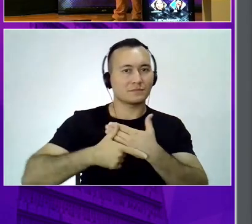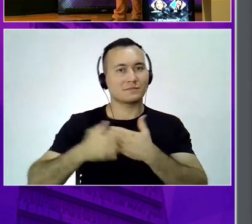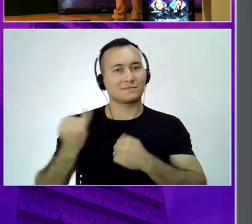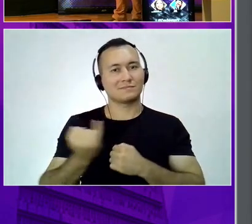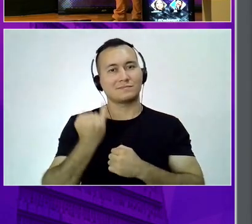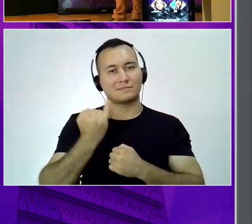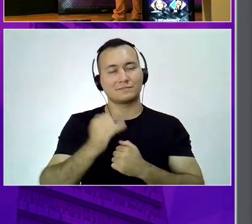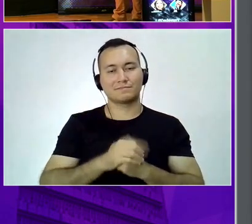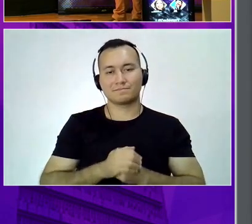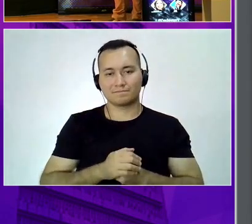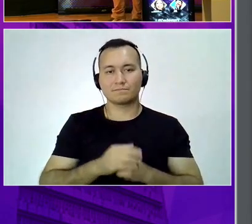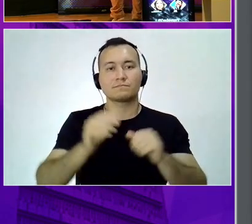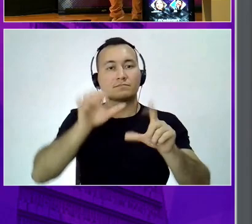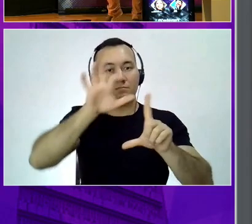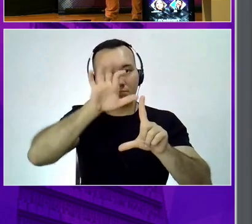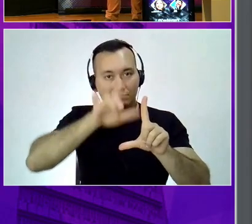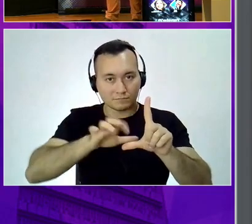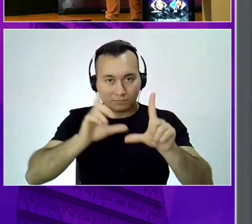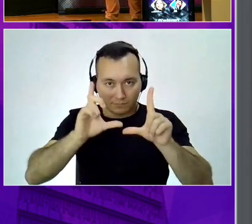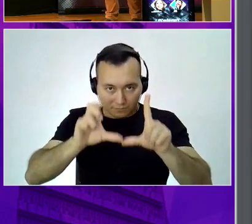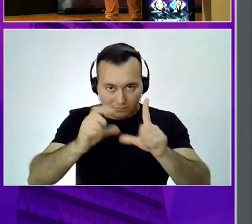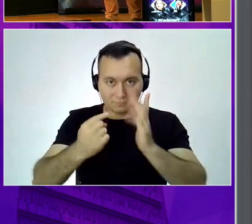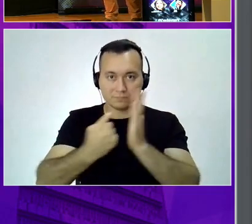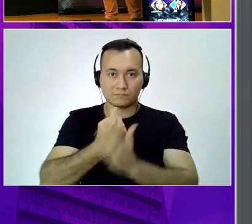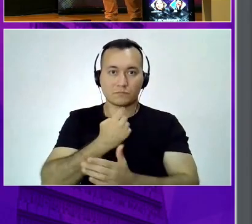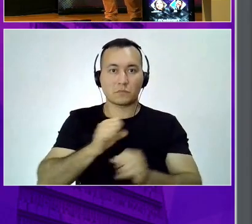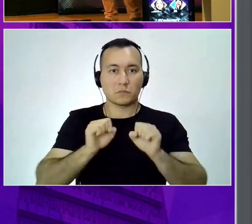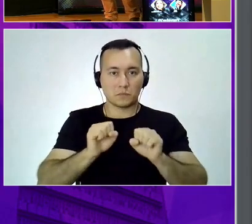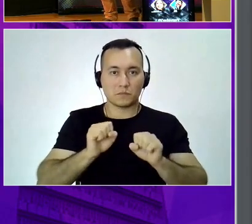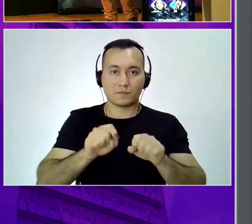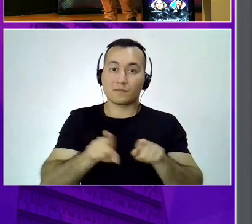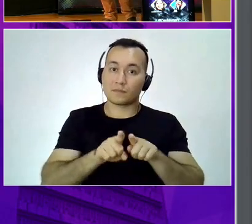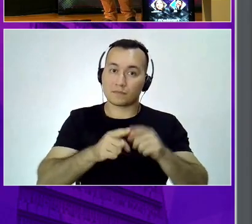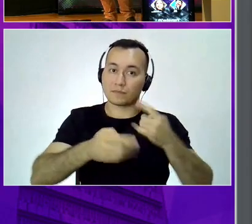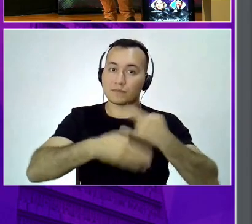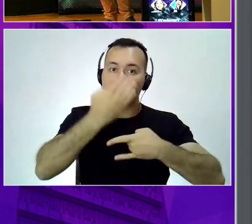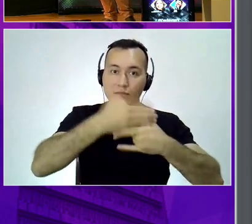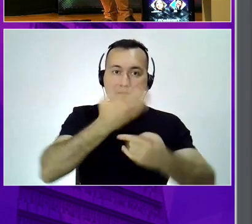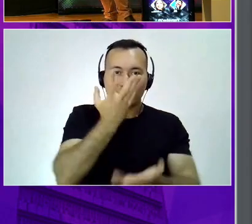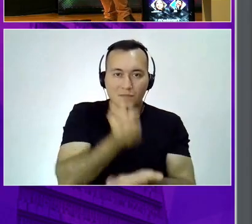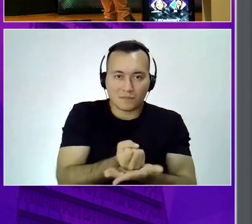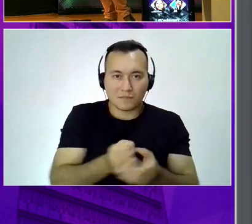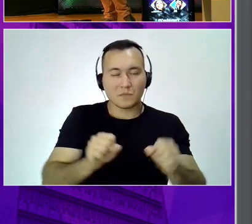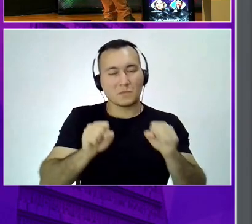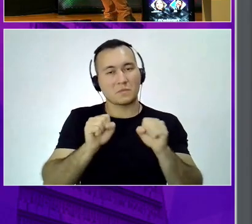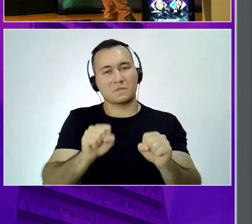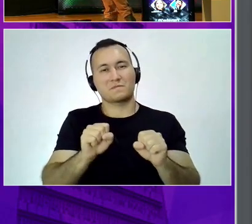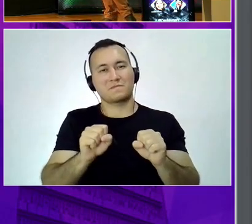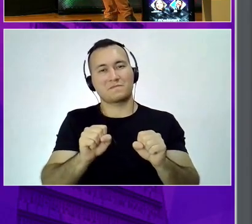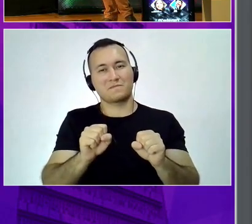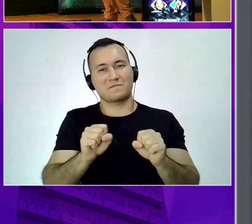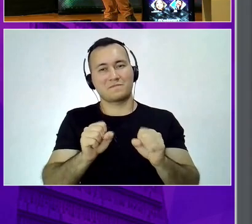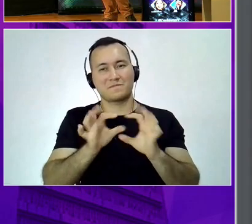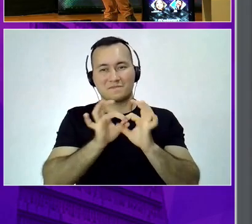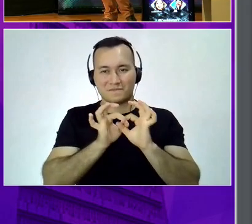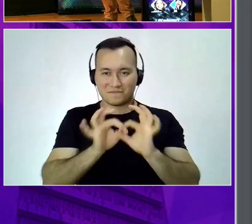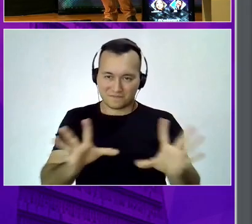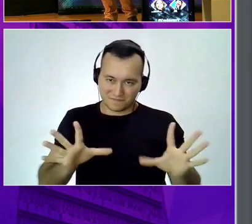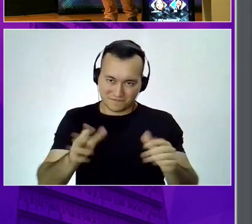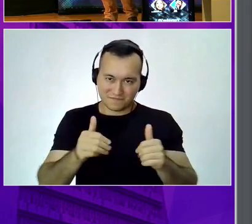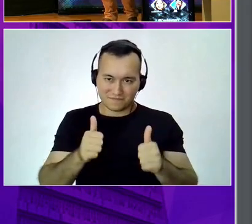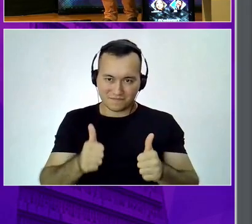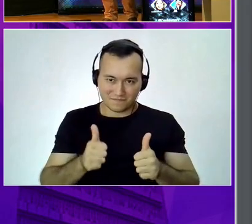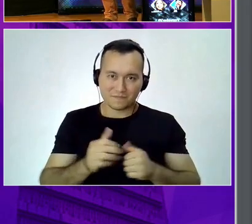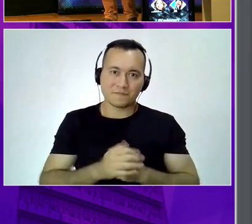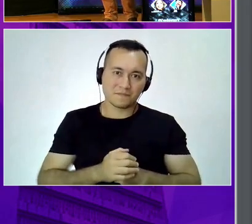alguma dúvida depois também, quem está, né, online, não sei se a gente tem aí espaço para perguntas, mas se caso não tiver, né, se cadastrando ali, vocês vão cair